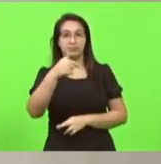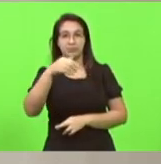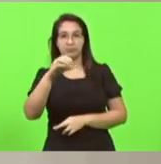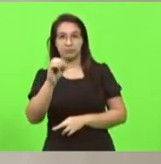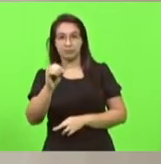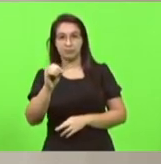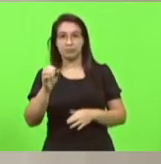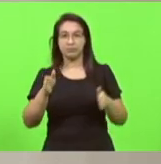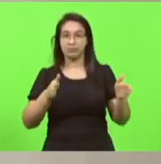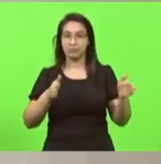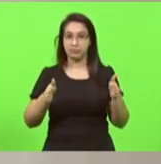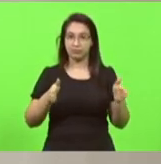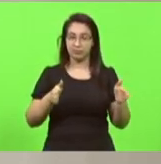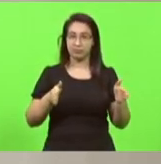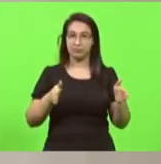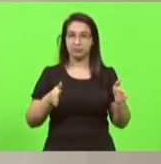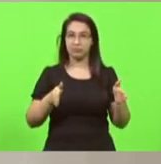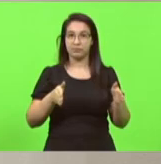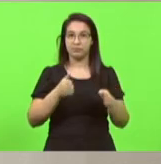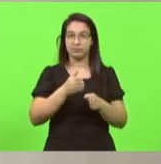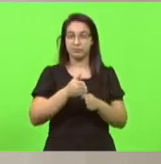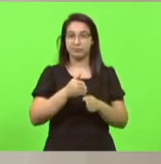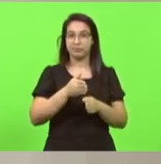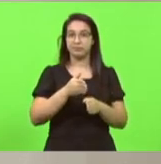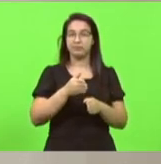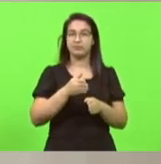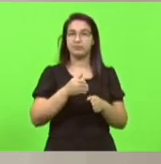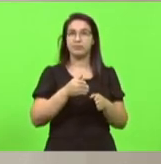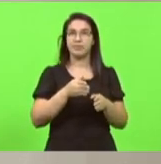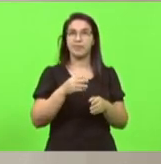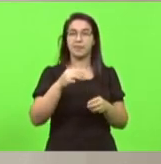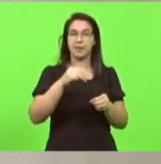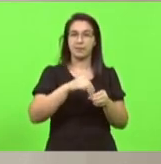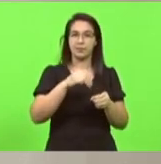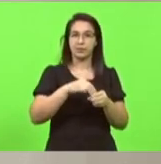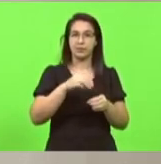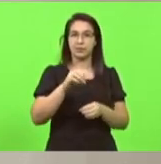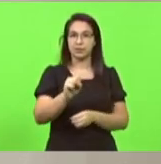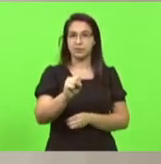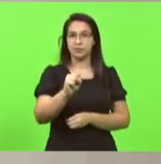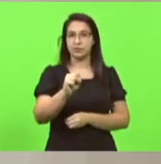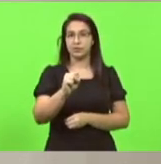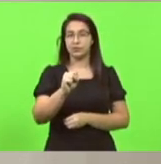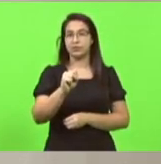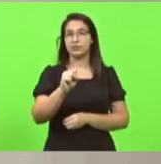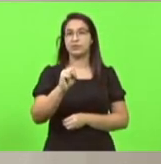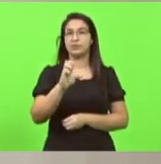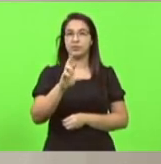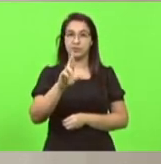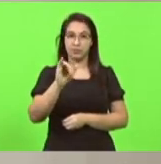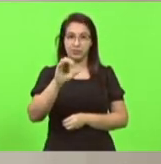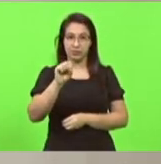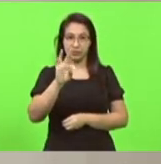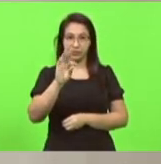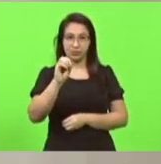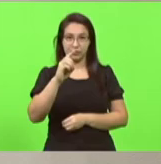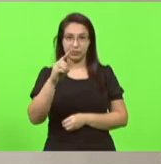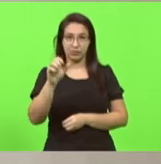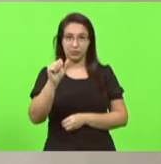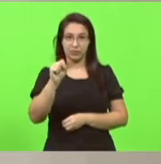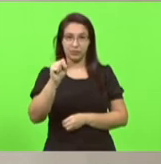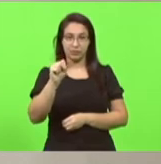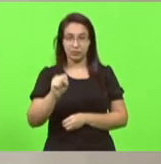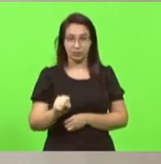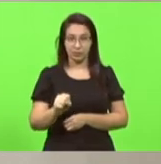trechos compreendido entre o trevo do Patuce, no município de São Cristóvão do Sul, ao trevo da Placa, no município de